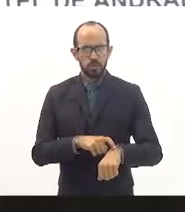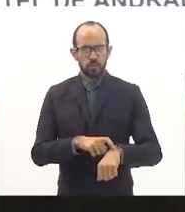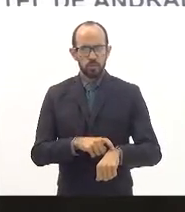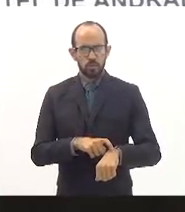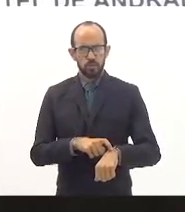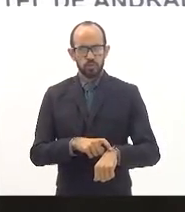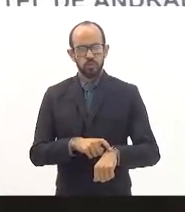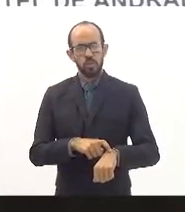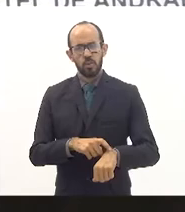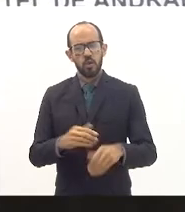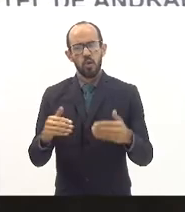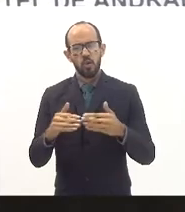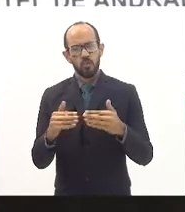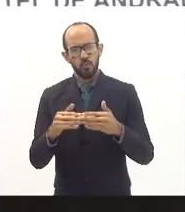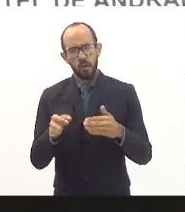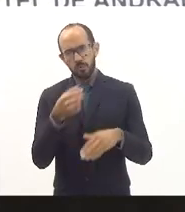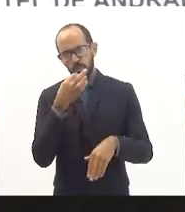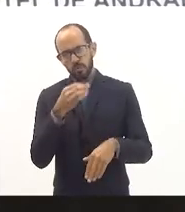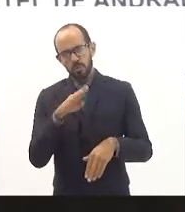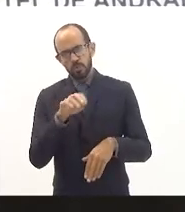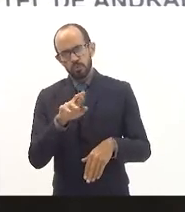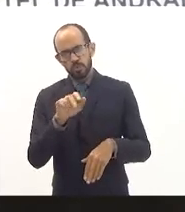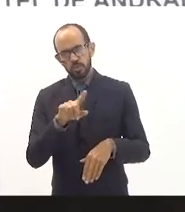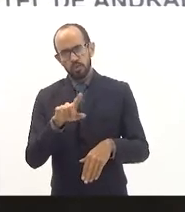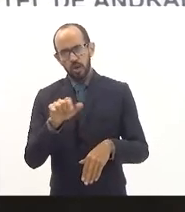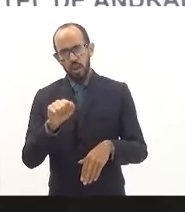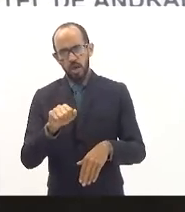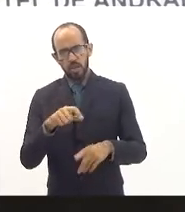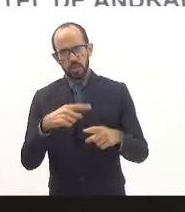de Brizola. De volta ao Brasil,